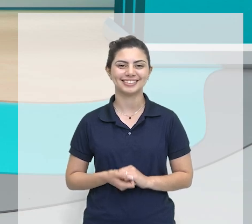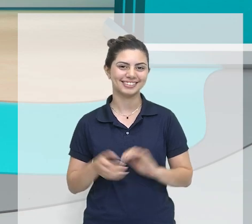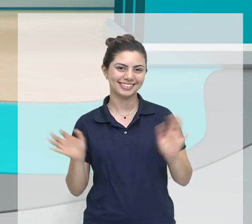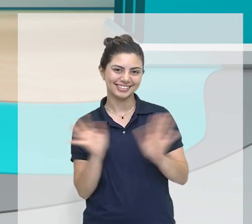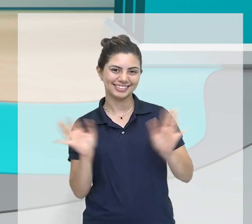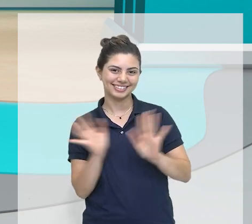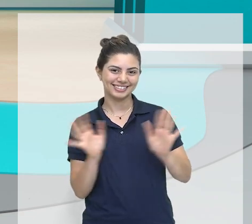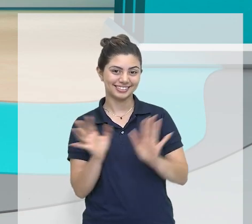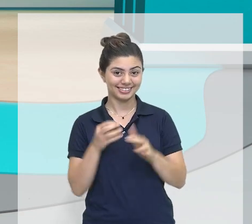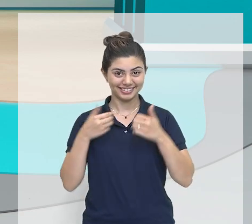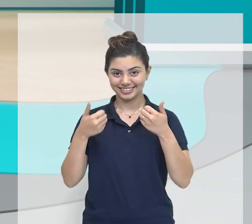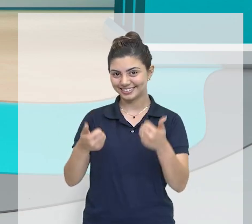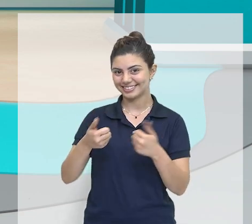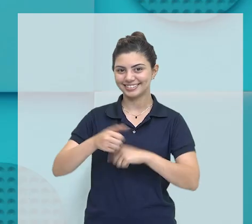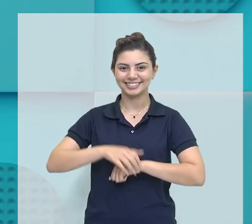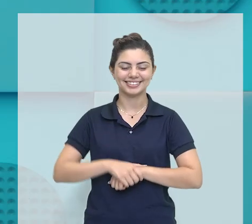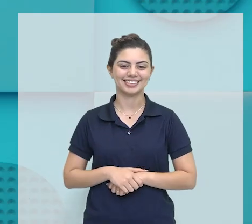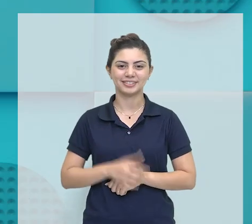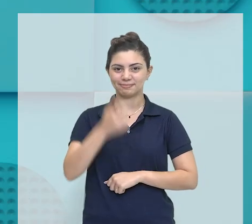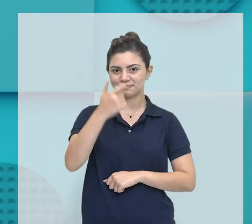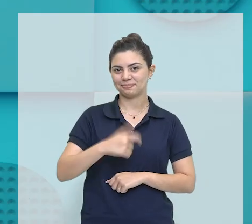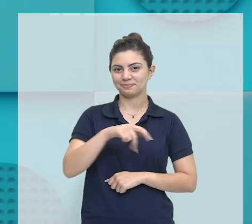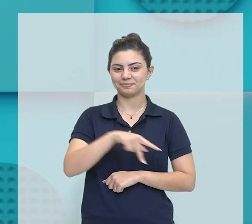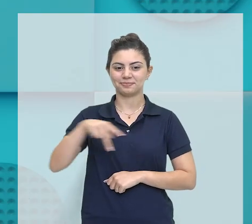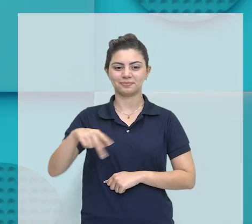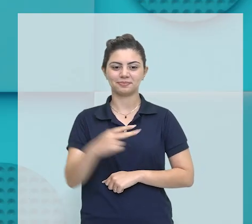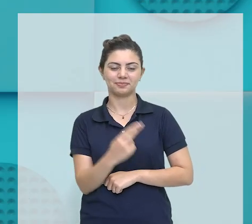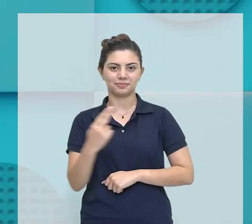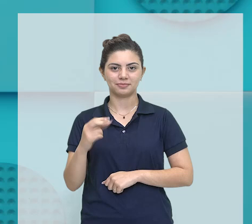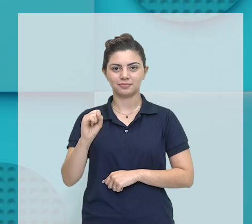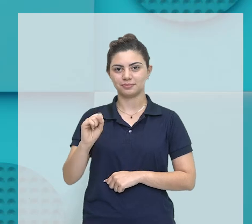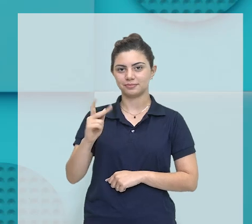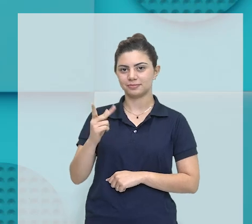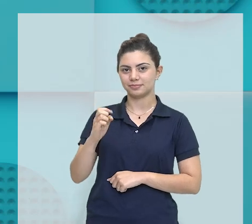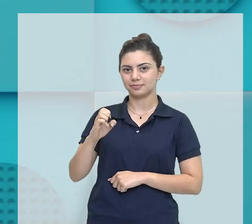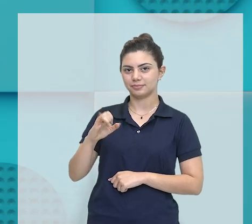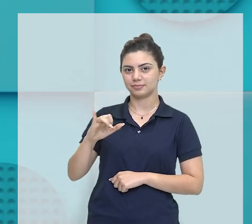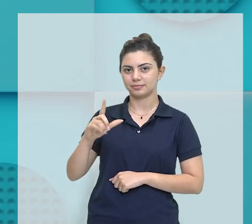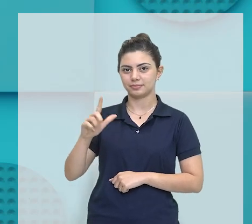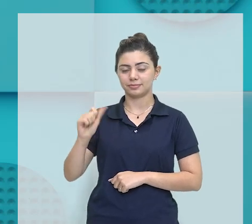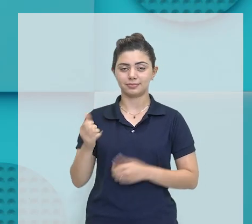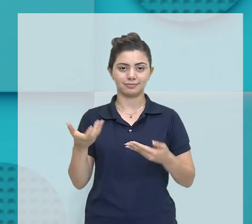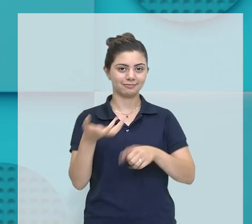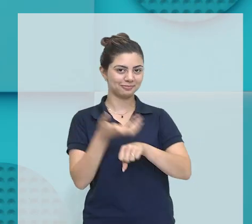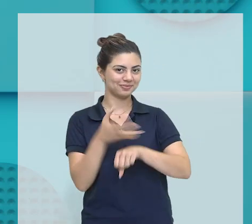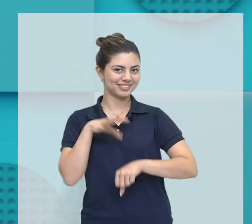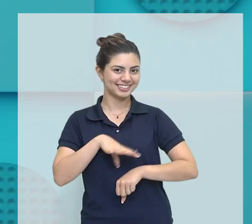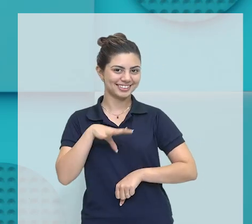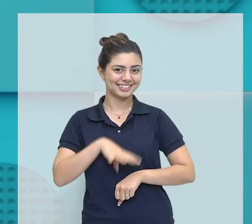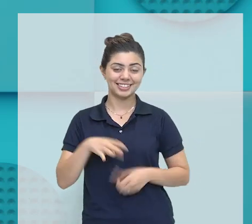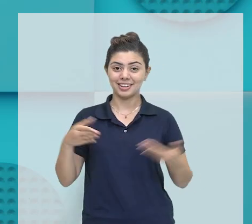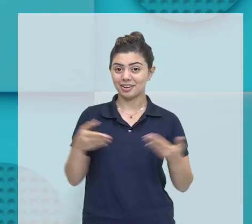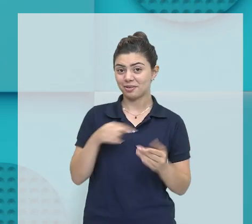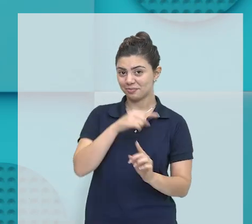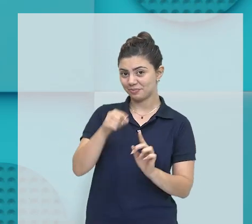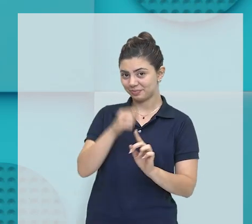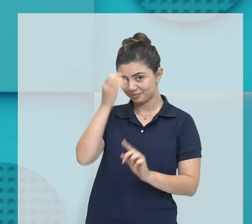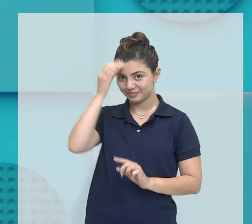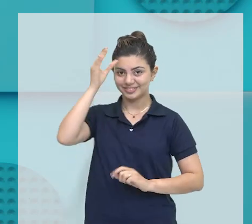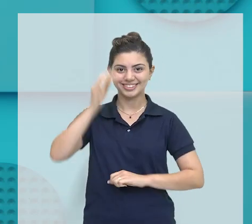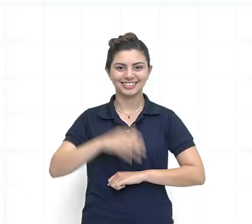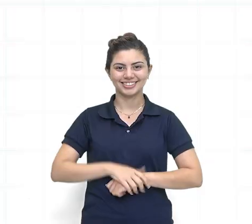Olá, tudo bem com vocês? Eu sou a professora Sheila Rodrigues, do componente de Língua Portuguesa. Vamos conhecer o nosso